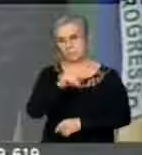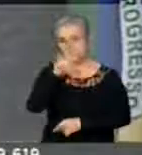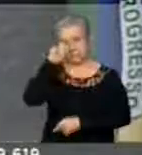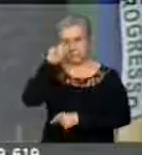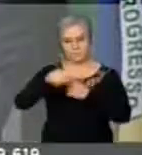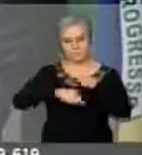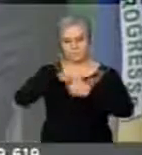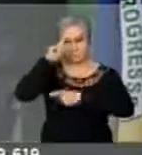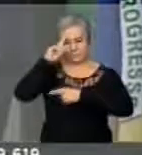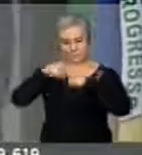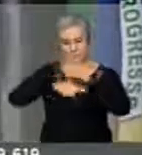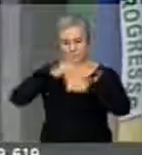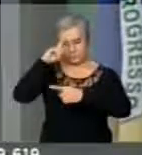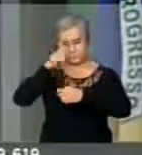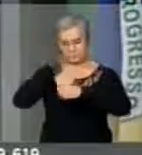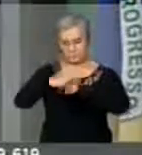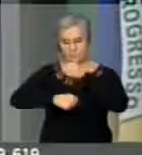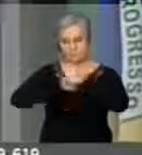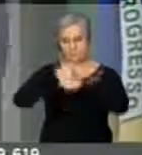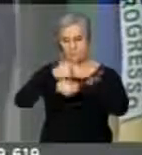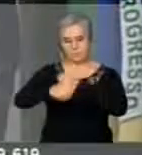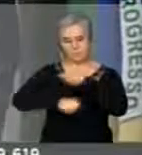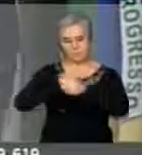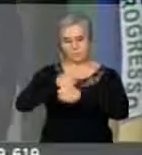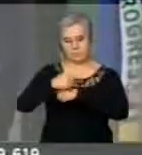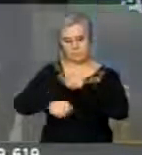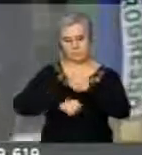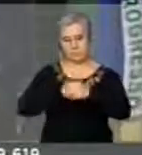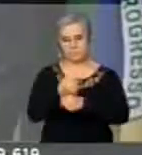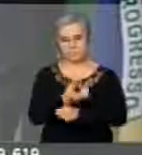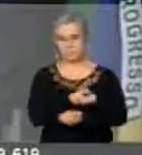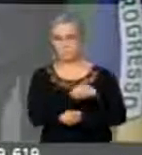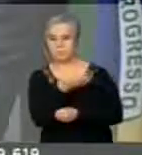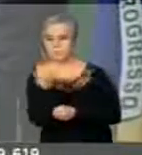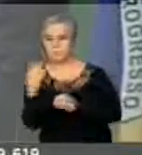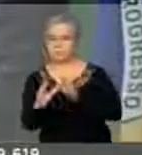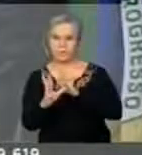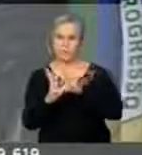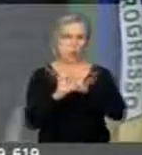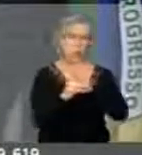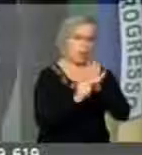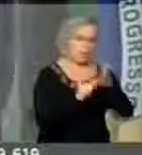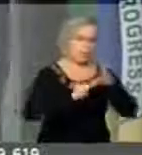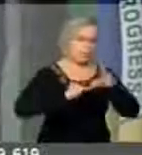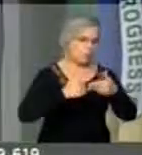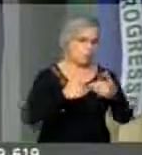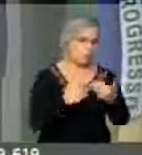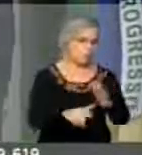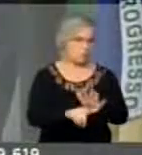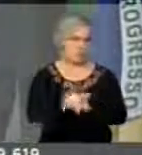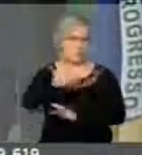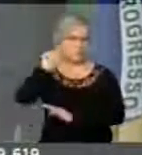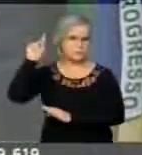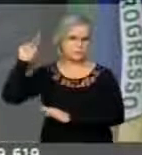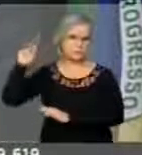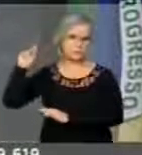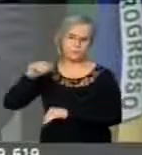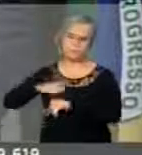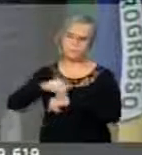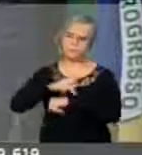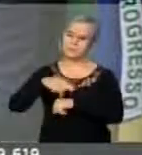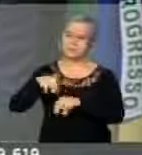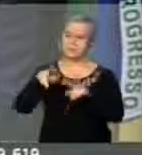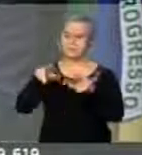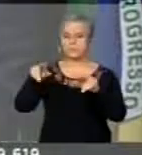após dias, ano após ano, atos de corrupção nunca imaginados nesse país. Manhas